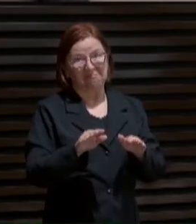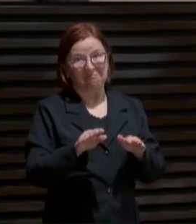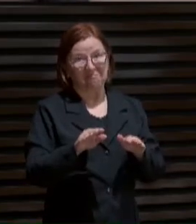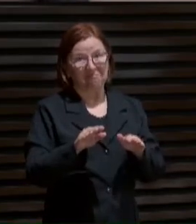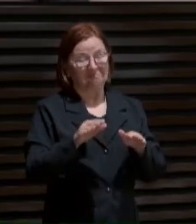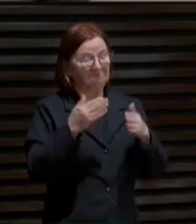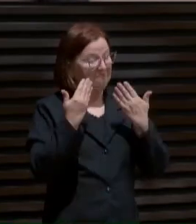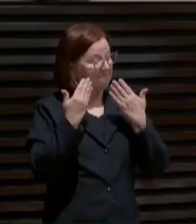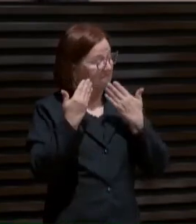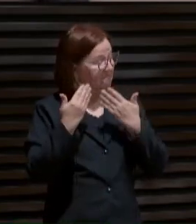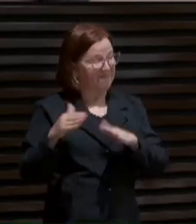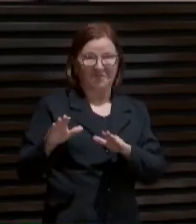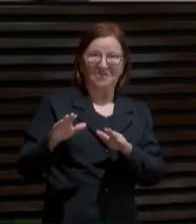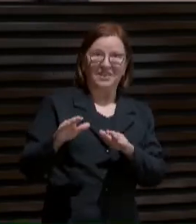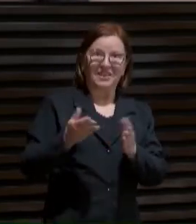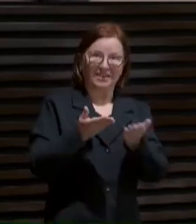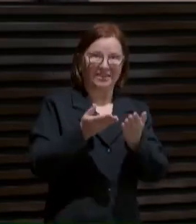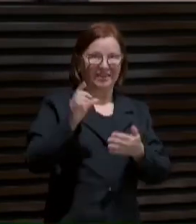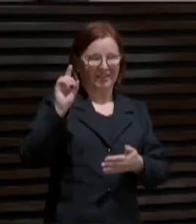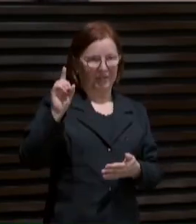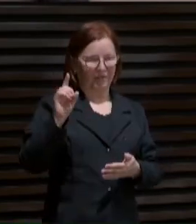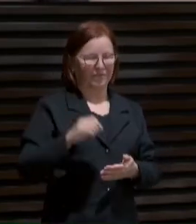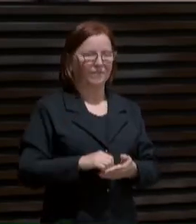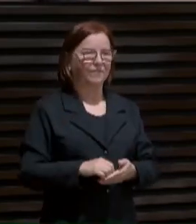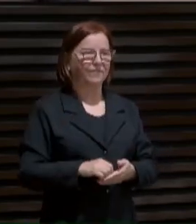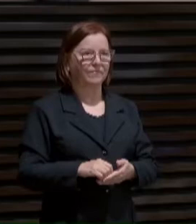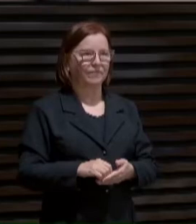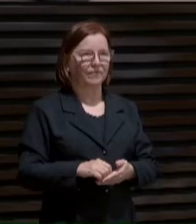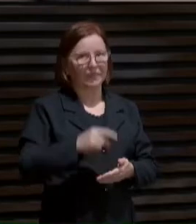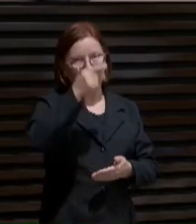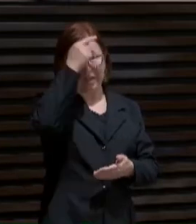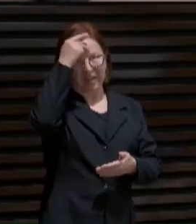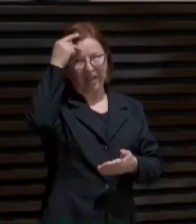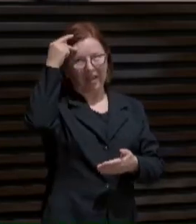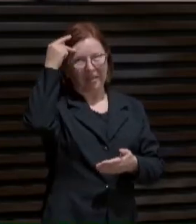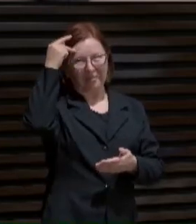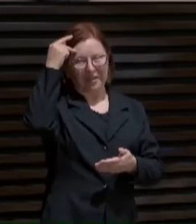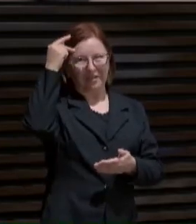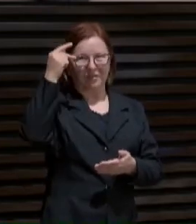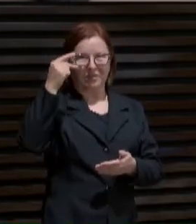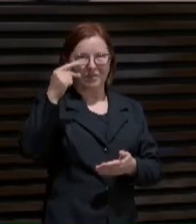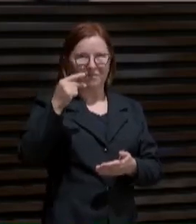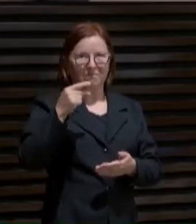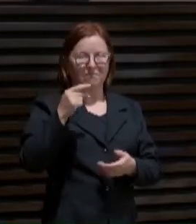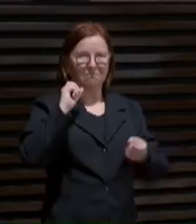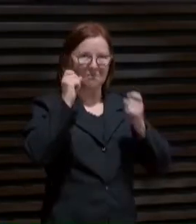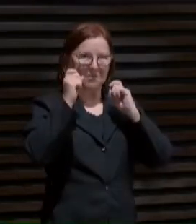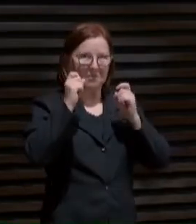centrado e baseado em si mesmo ele não vai encontrar satisfação eterna É verdade